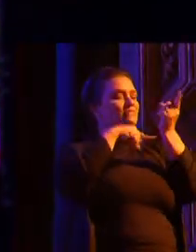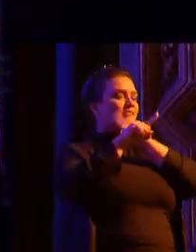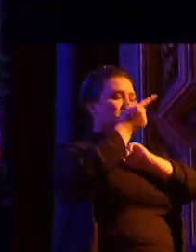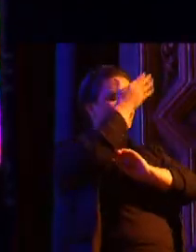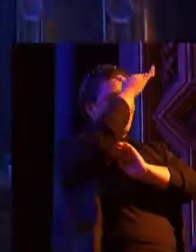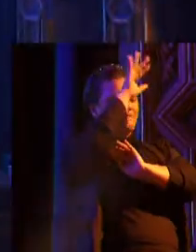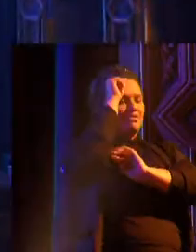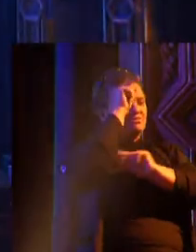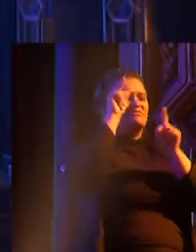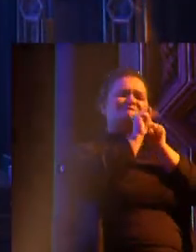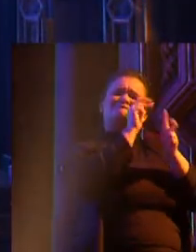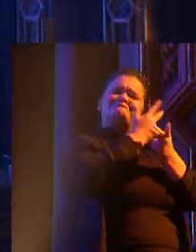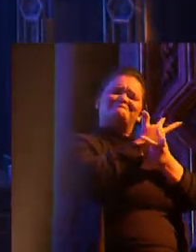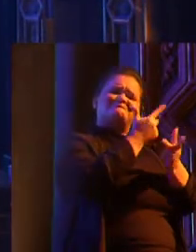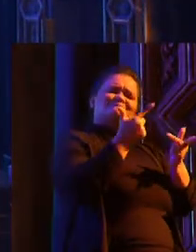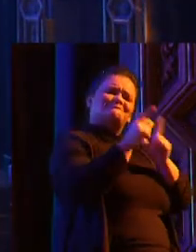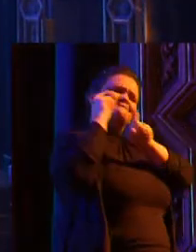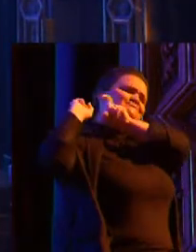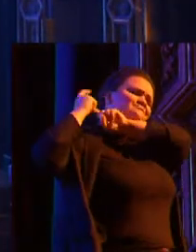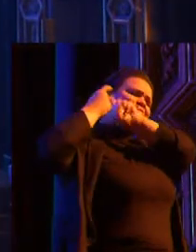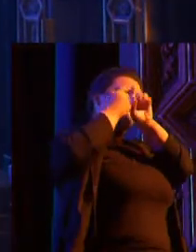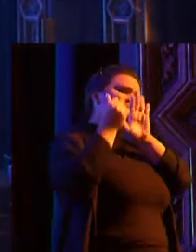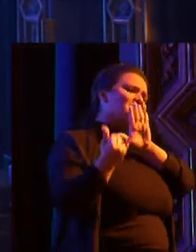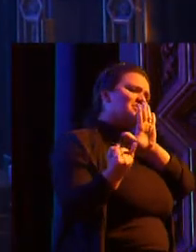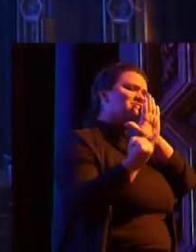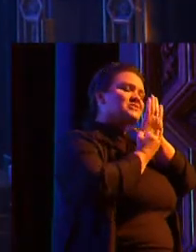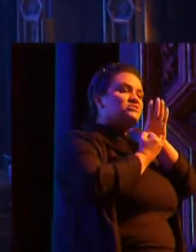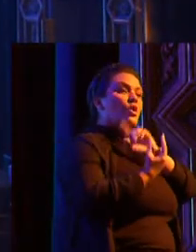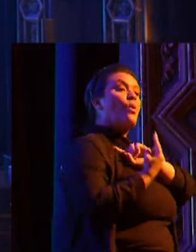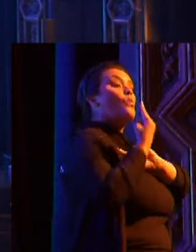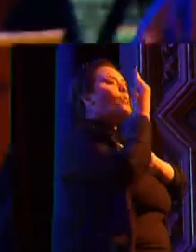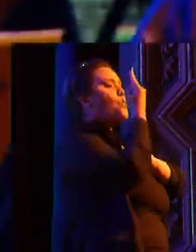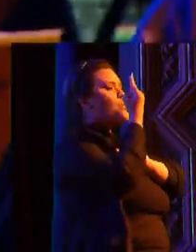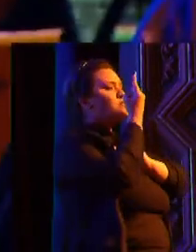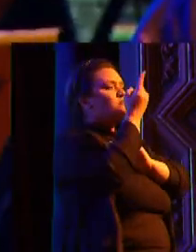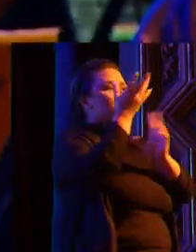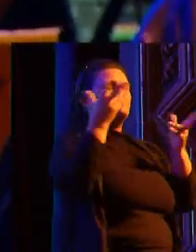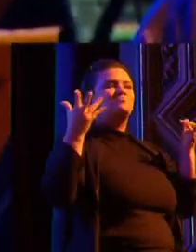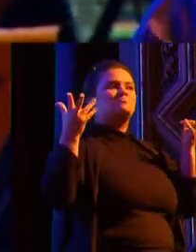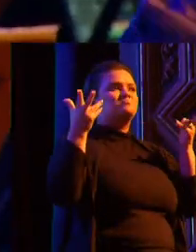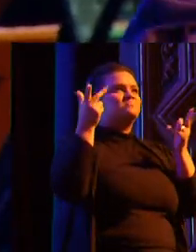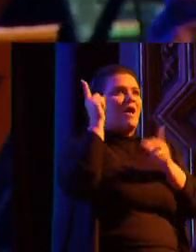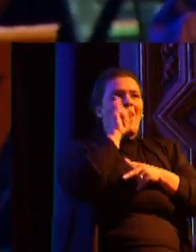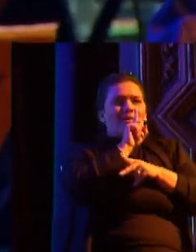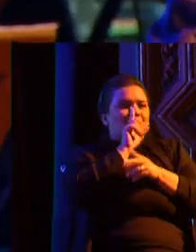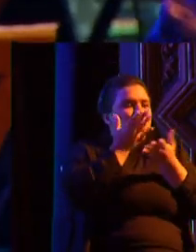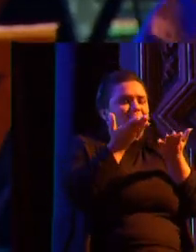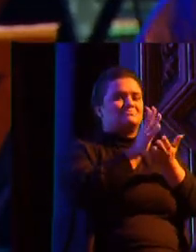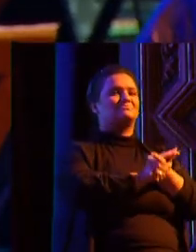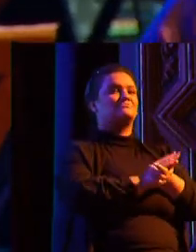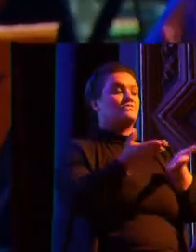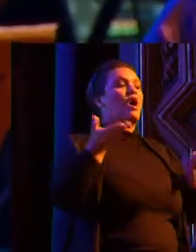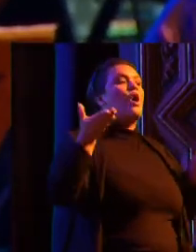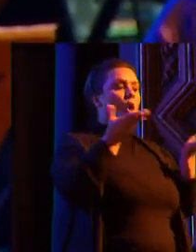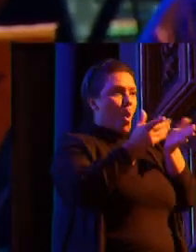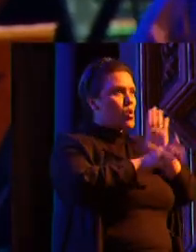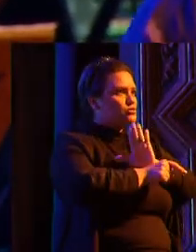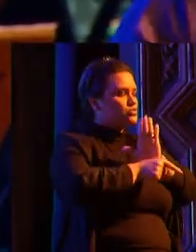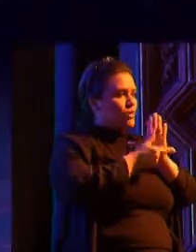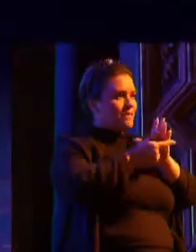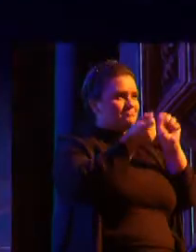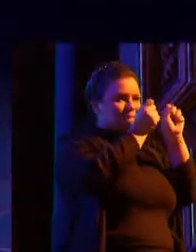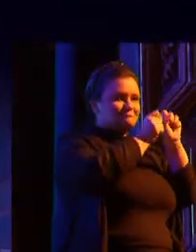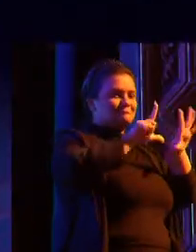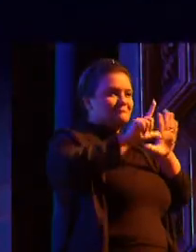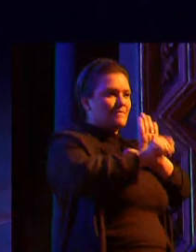essa diversidade ancestral, identitária e ímpar dentro da riqueza cultural da música brasileira. A edição de estreia do Prêmio